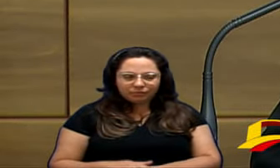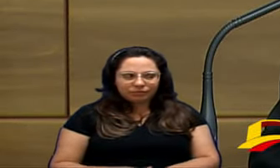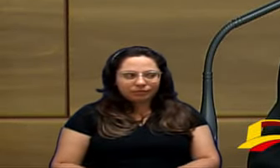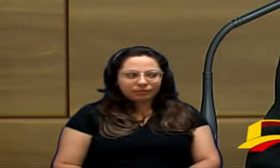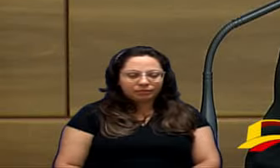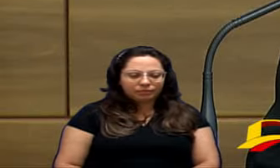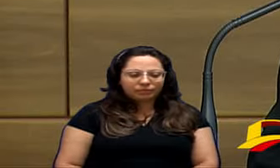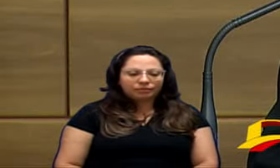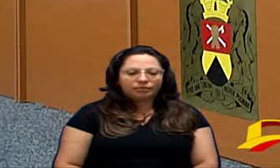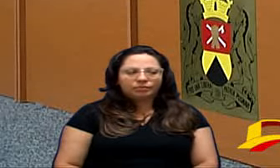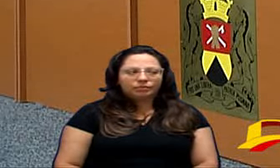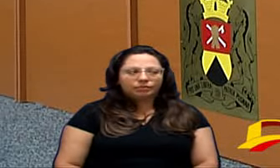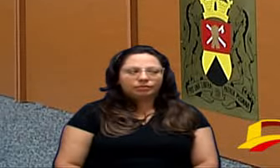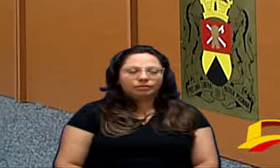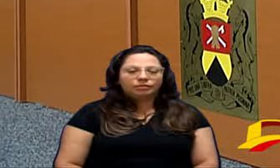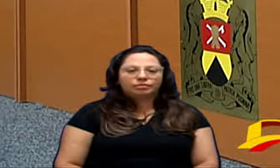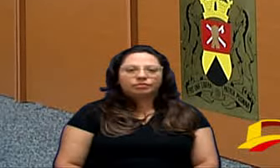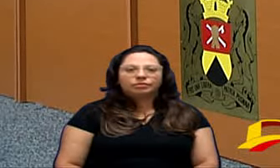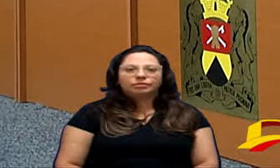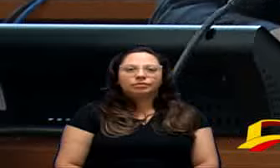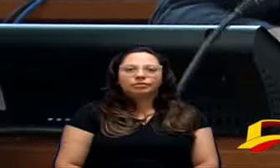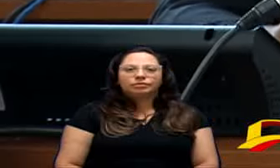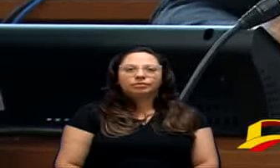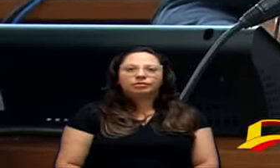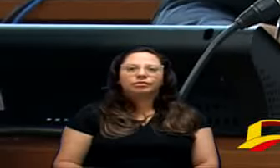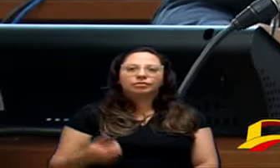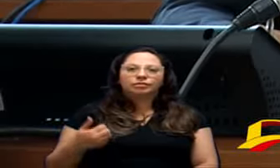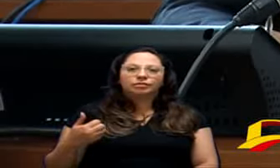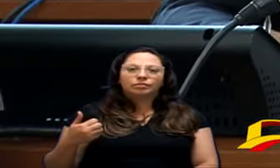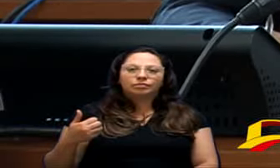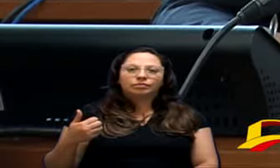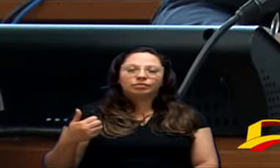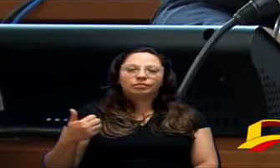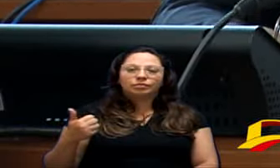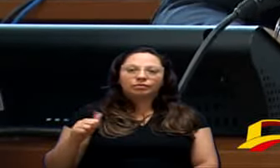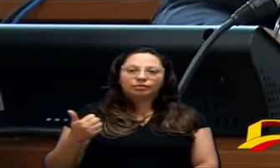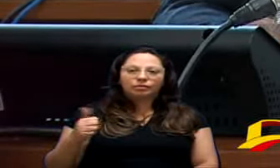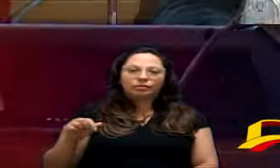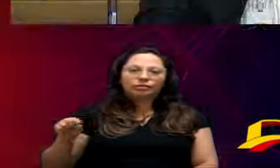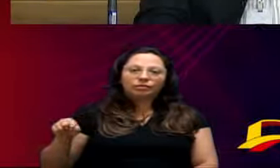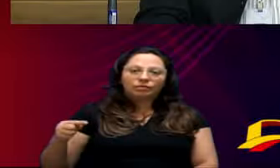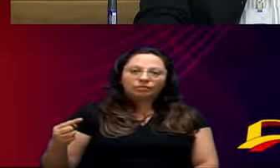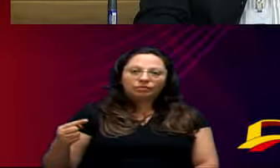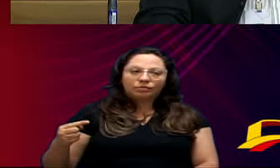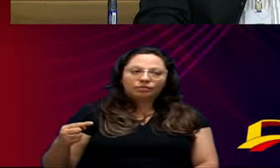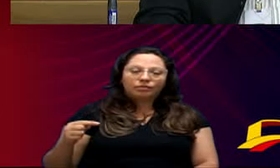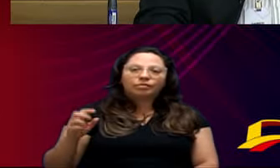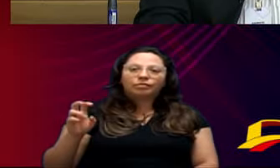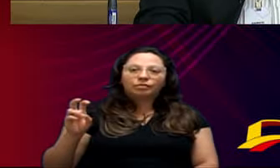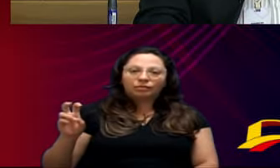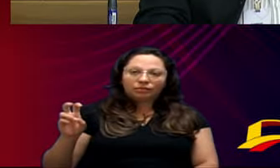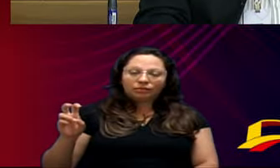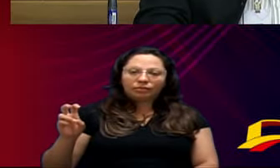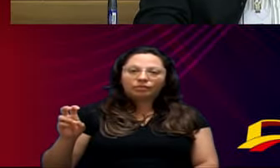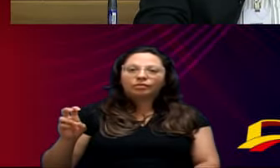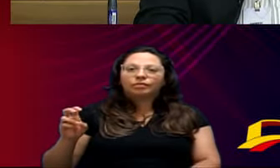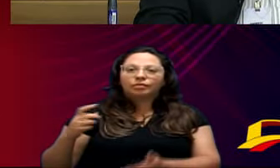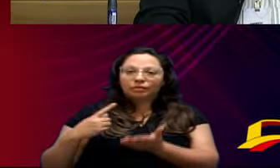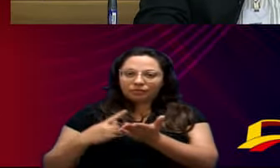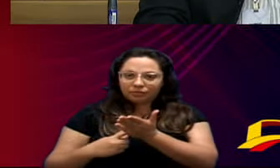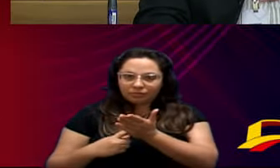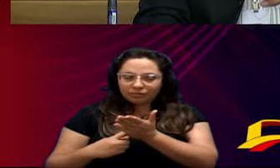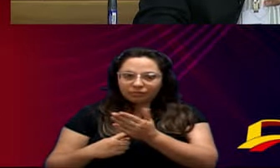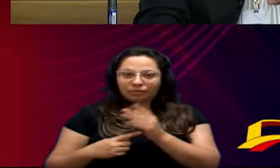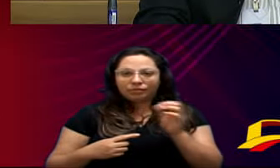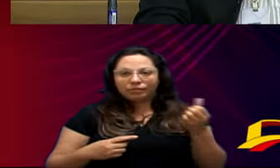quer falar então serão não 11 11.000 sendo cinco lá na nosso por agendamento e